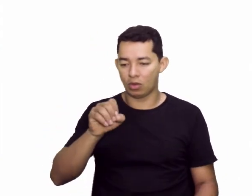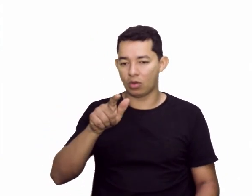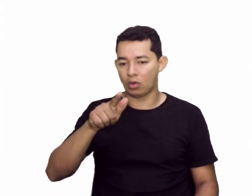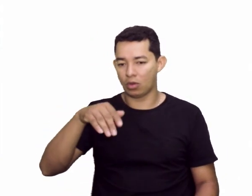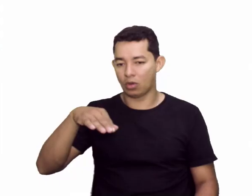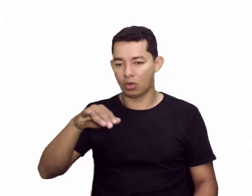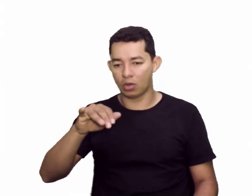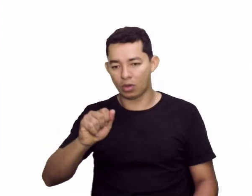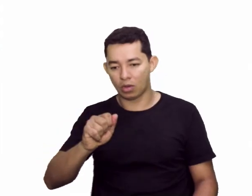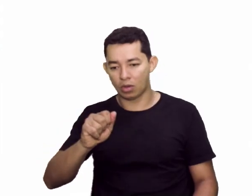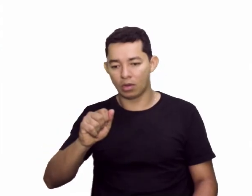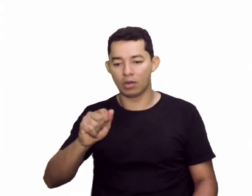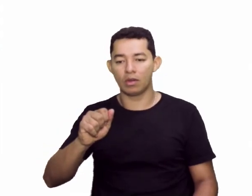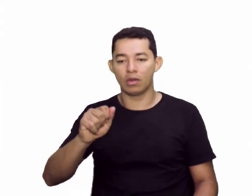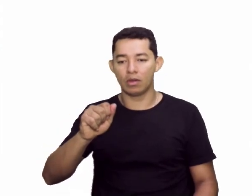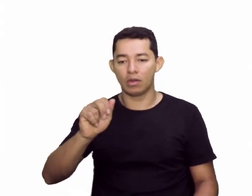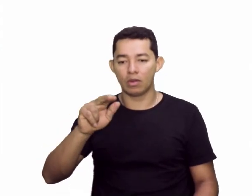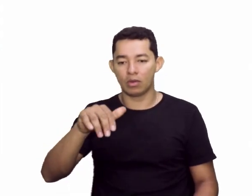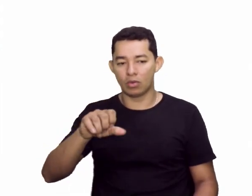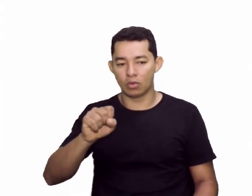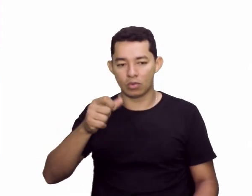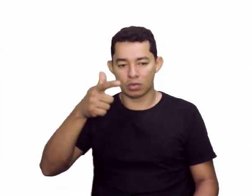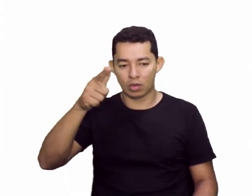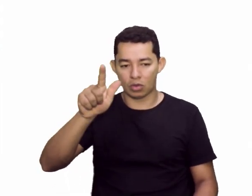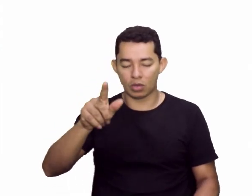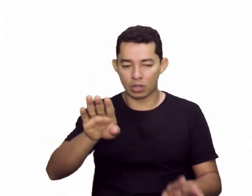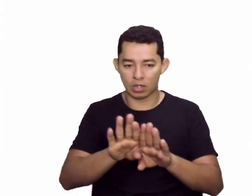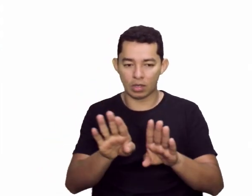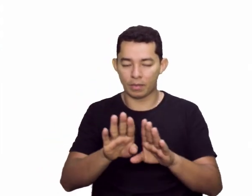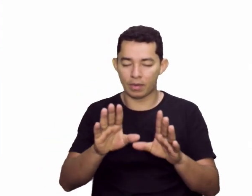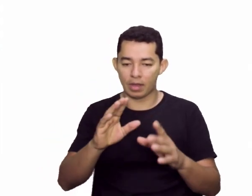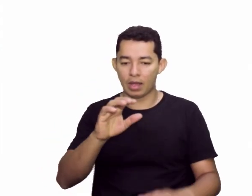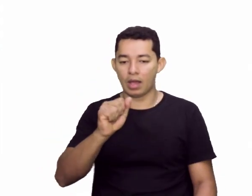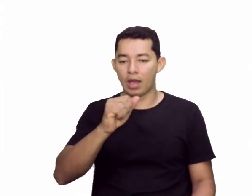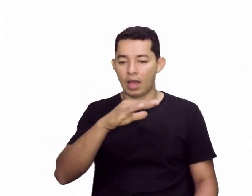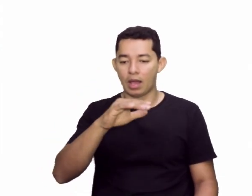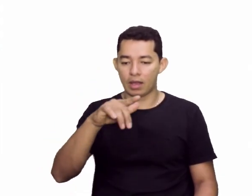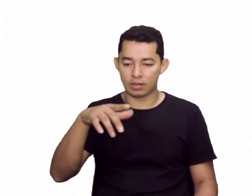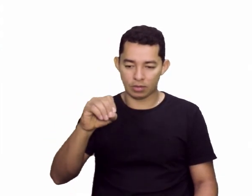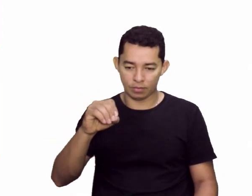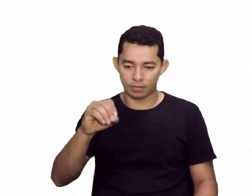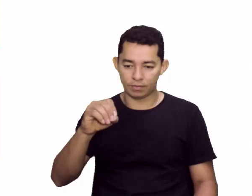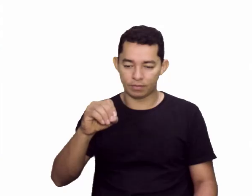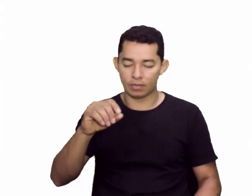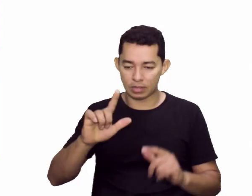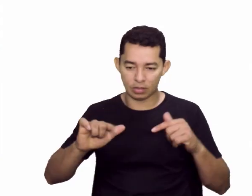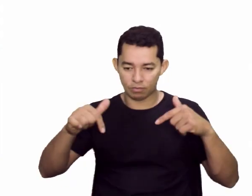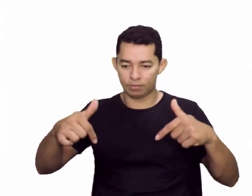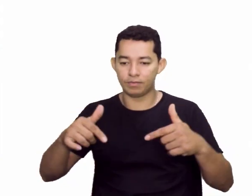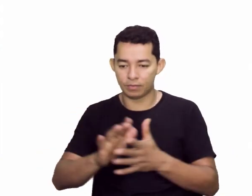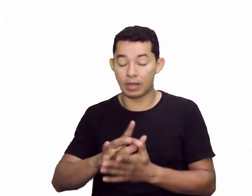uns aos outros e a ação, tá? Então a história tem que ter um nexo, tem que ter um